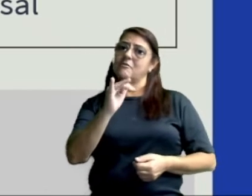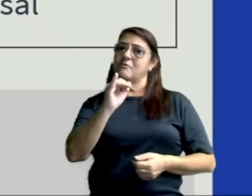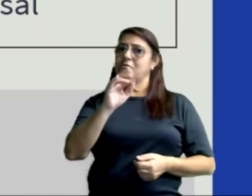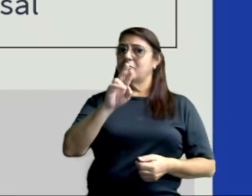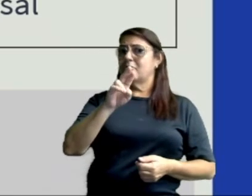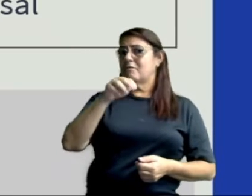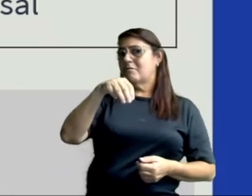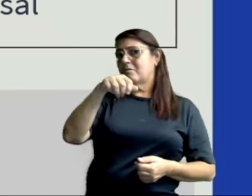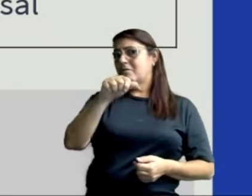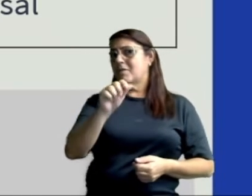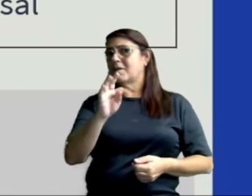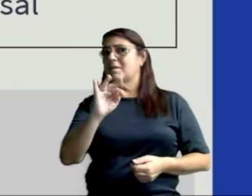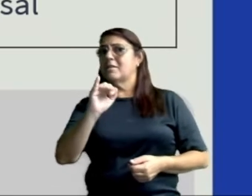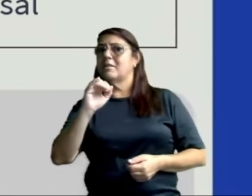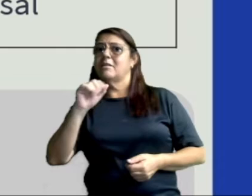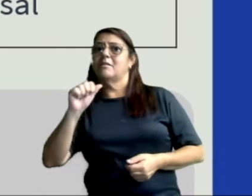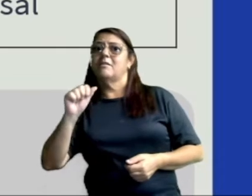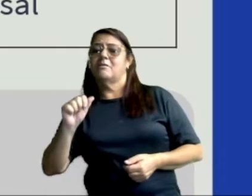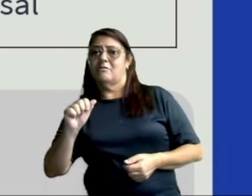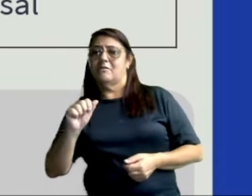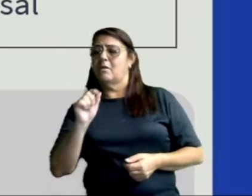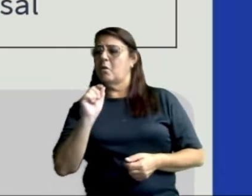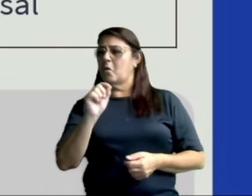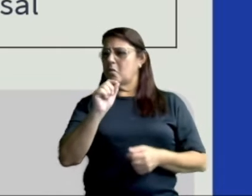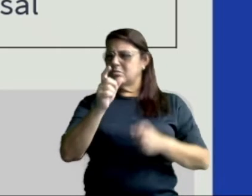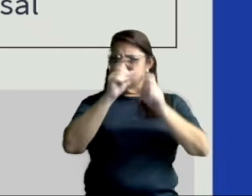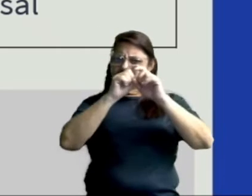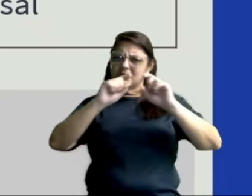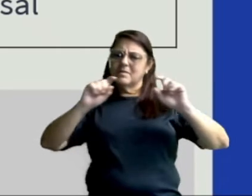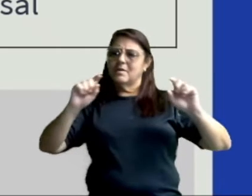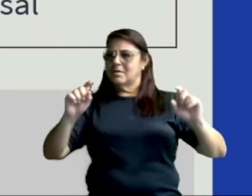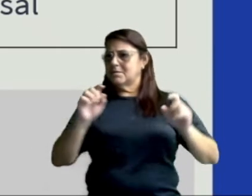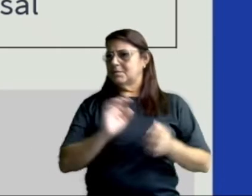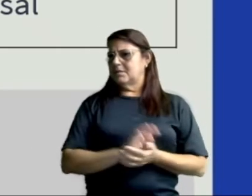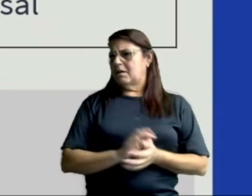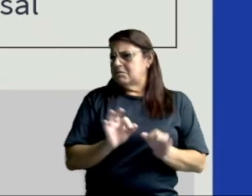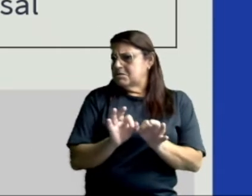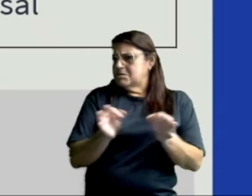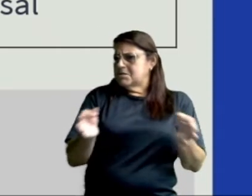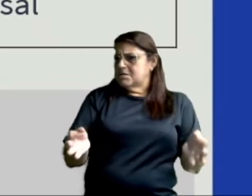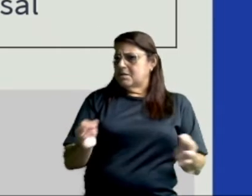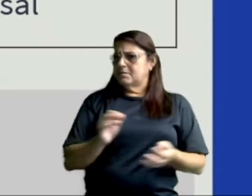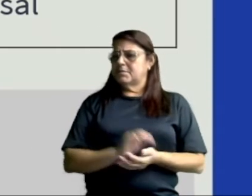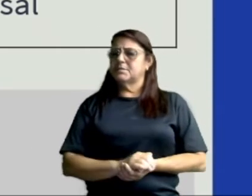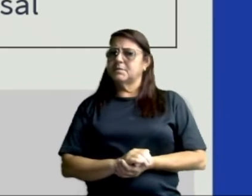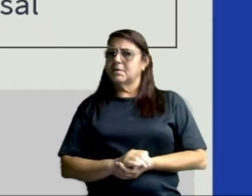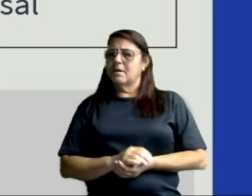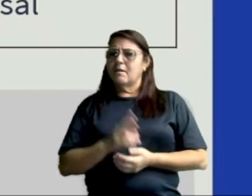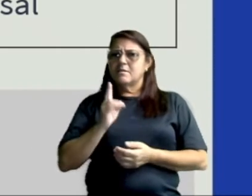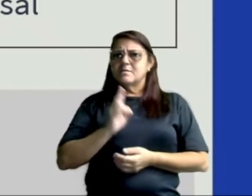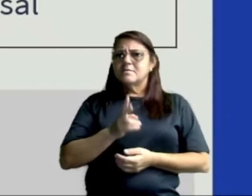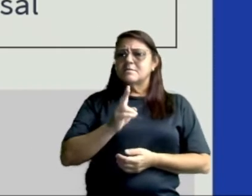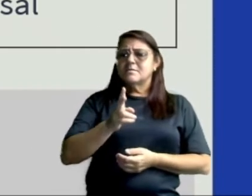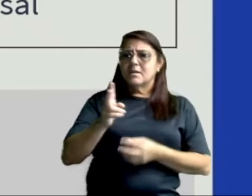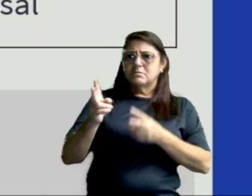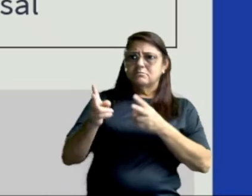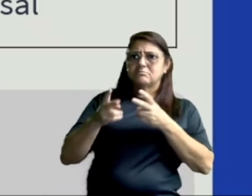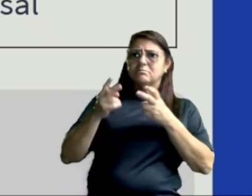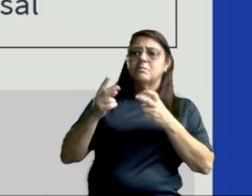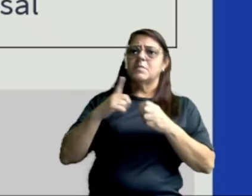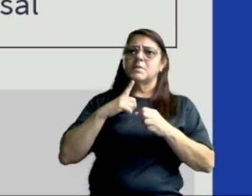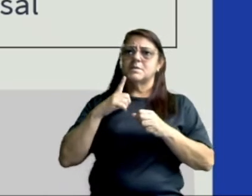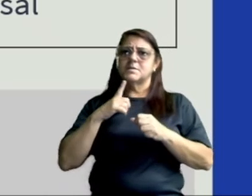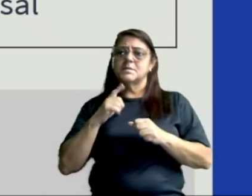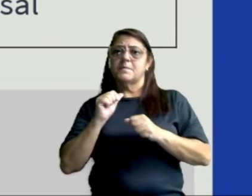na sequência. Como é que eu escrevo uma frase afirmativa? É simples, gente. Você vai lembrar sempre que precisa de um